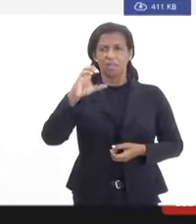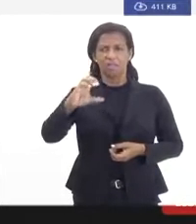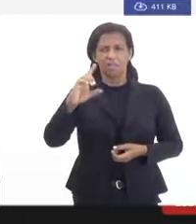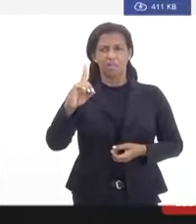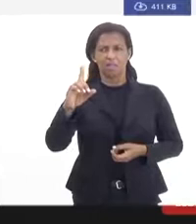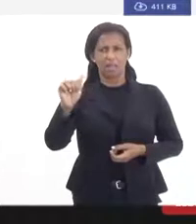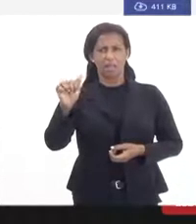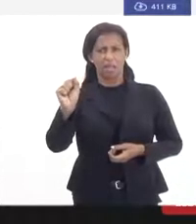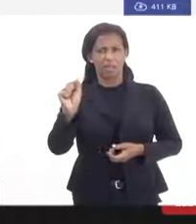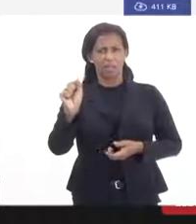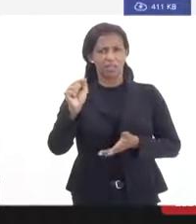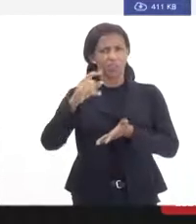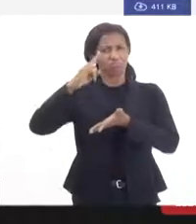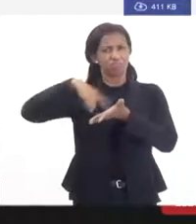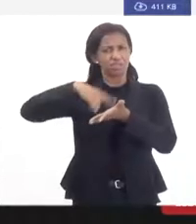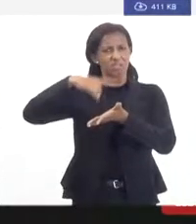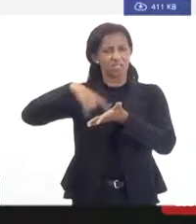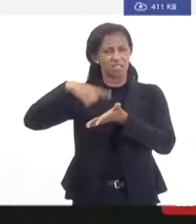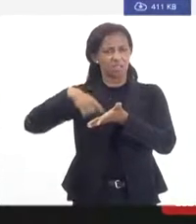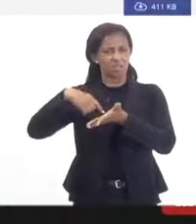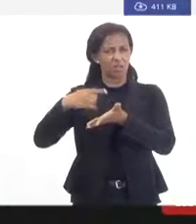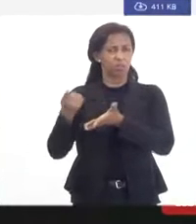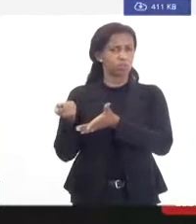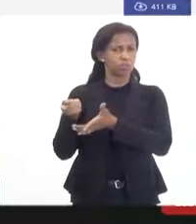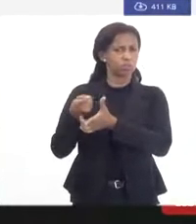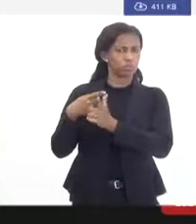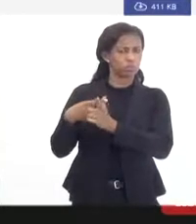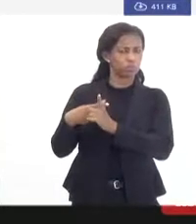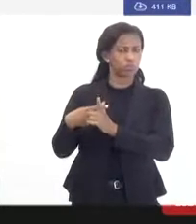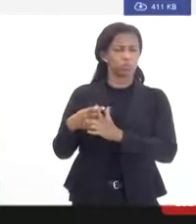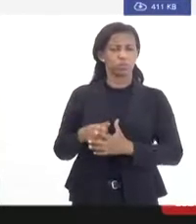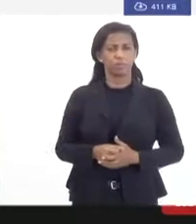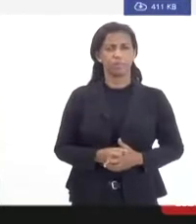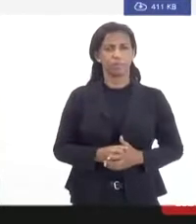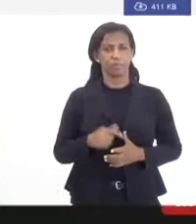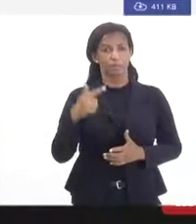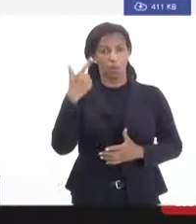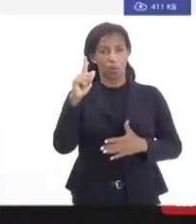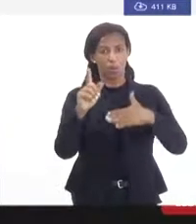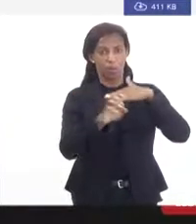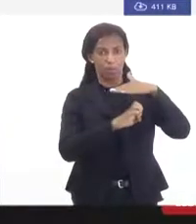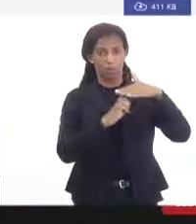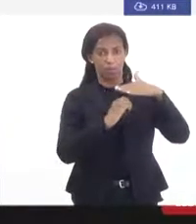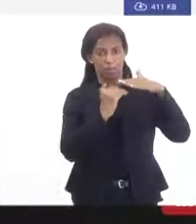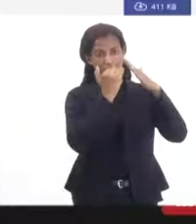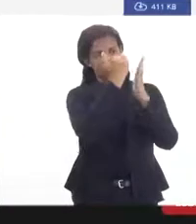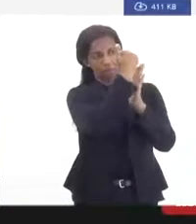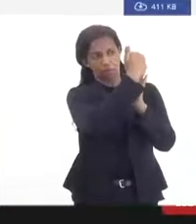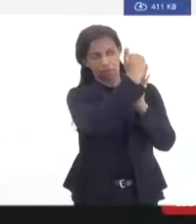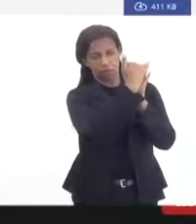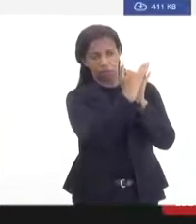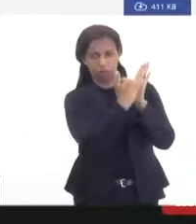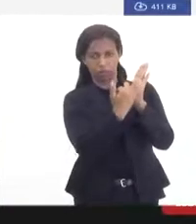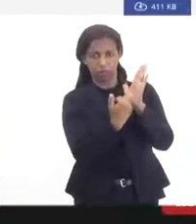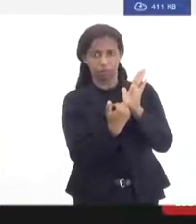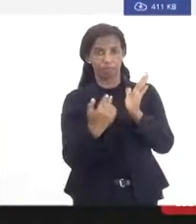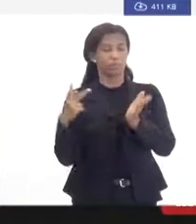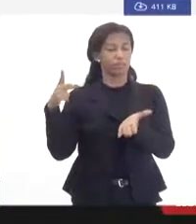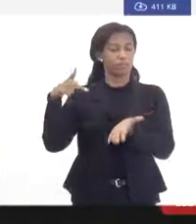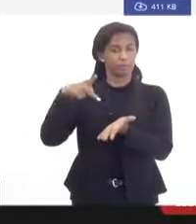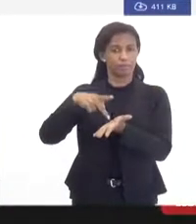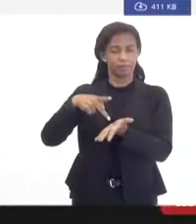181 certidões da dívida ativa. As outras empresas mencionadas como do setor do petróleo, na verdade, pelo